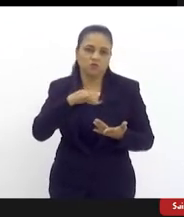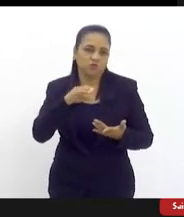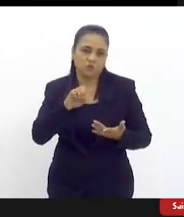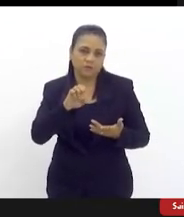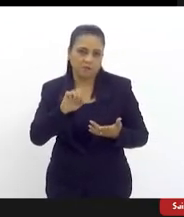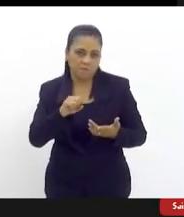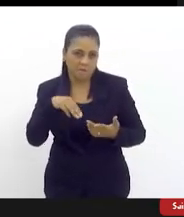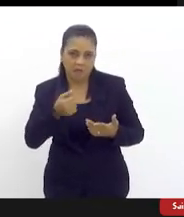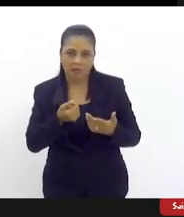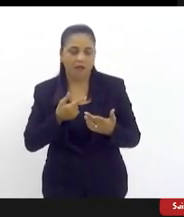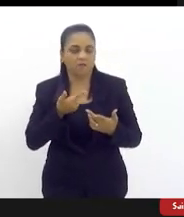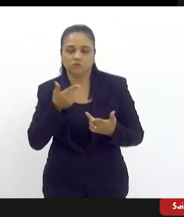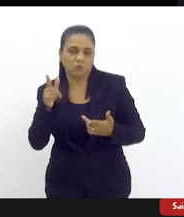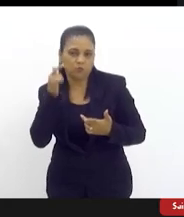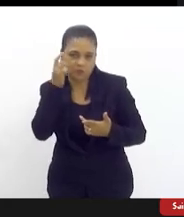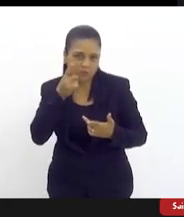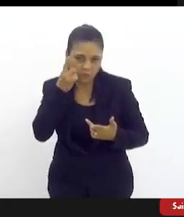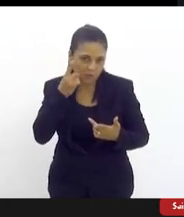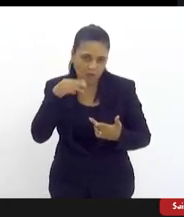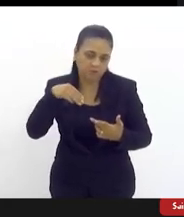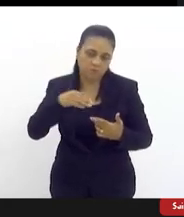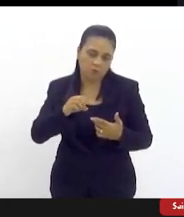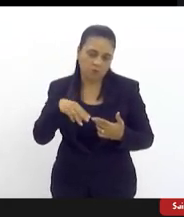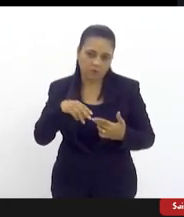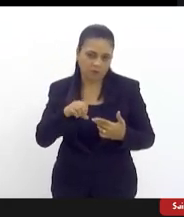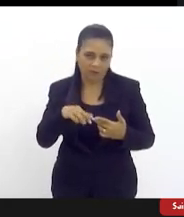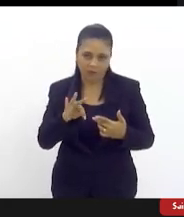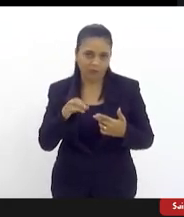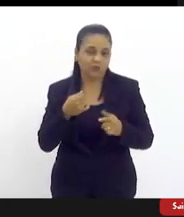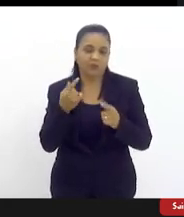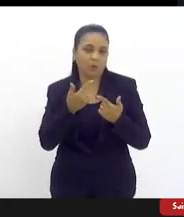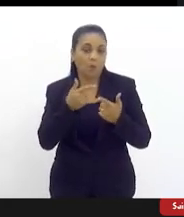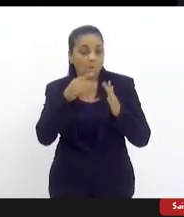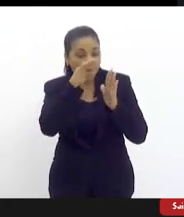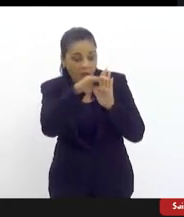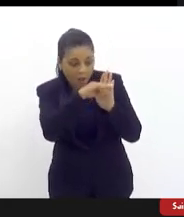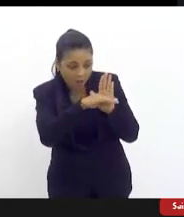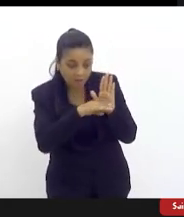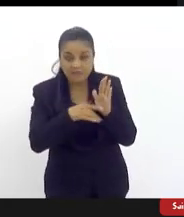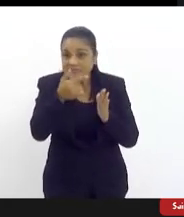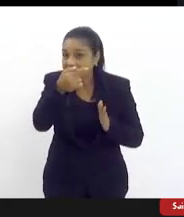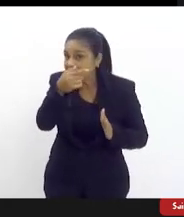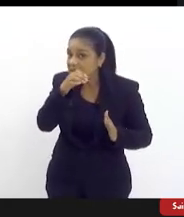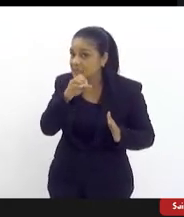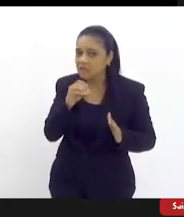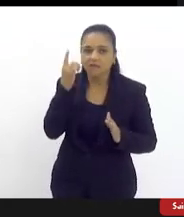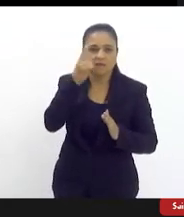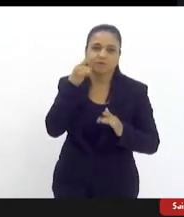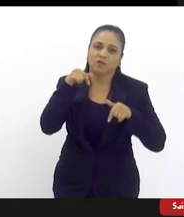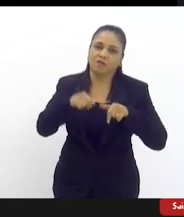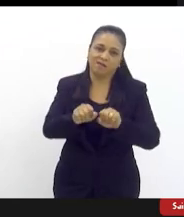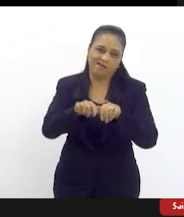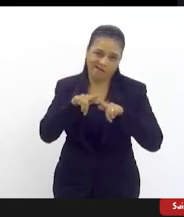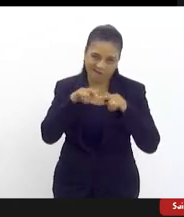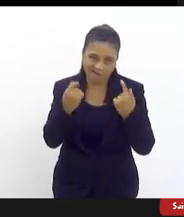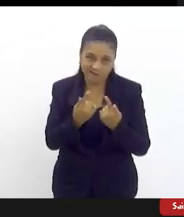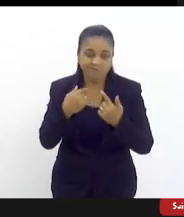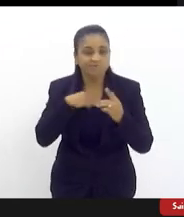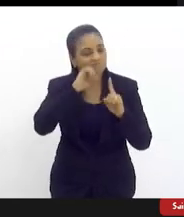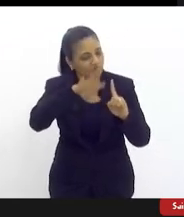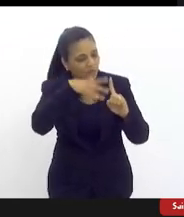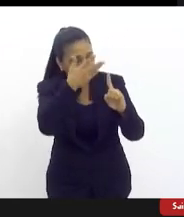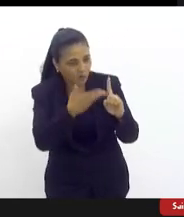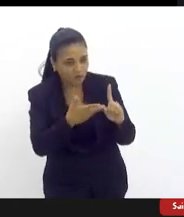Carlinhos BNH, não é uma pauta da Dani Monteiro, nem de outros. Tem que ser uma pauta dos 70 deputados dessa casa. Por isso fica aqui o nosso elogio, meu